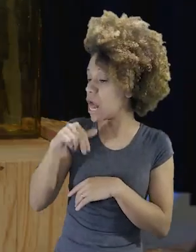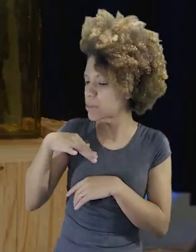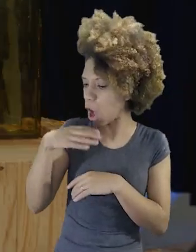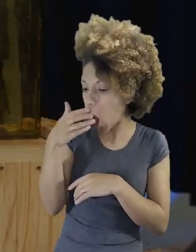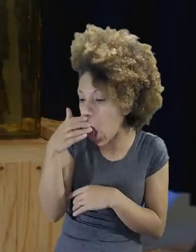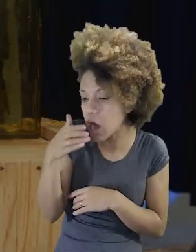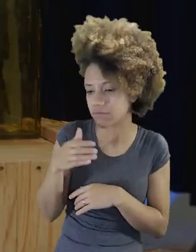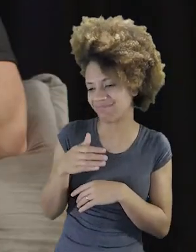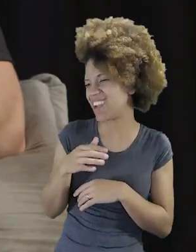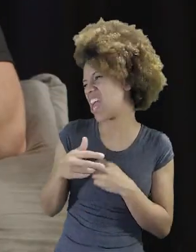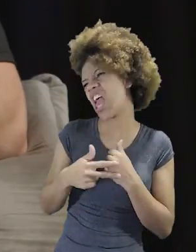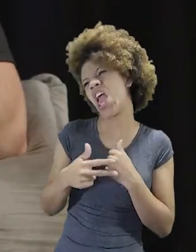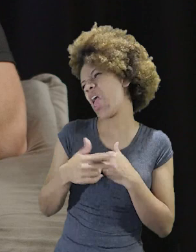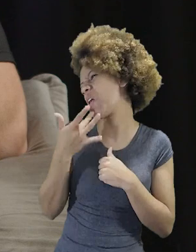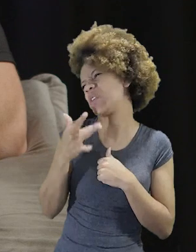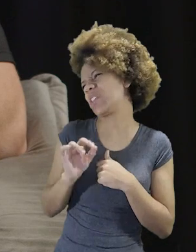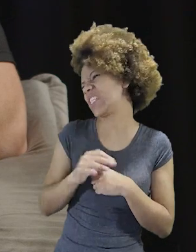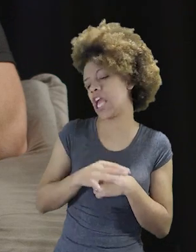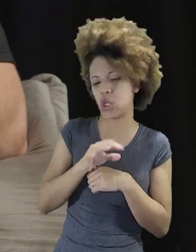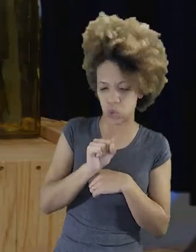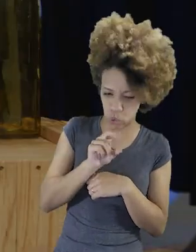a sua ou sua sua